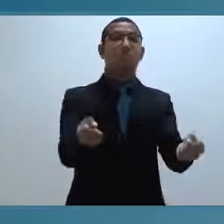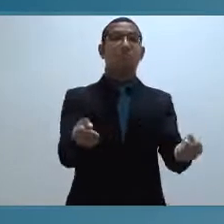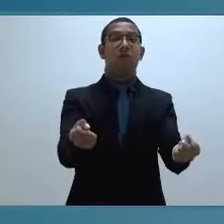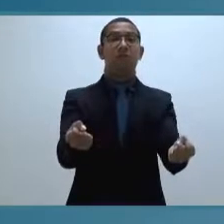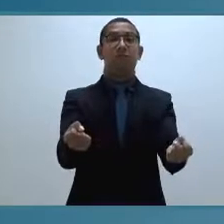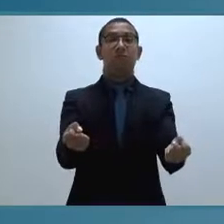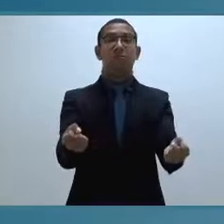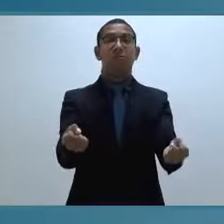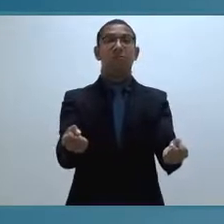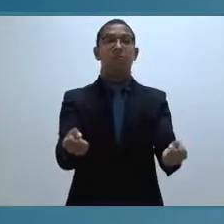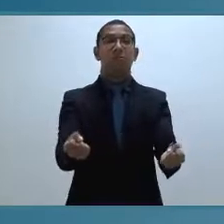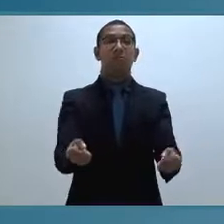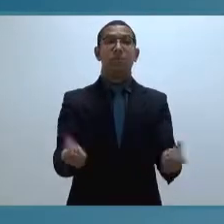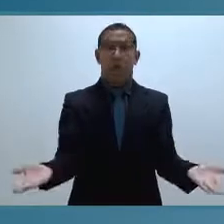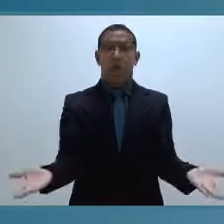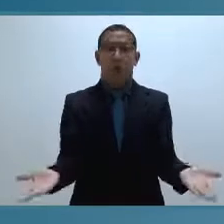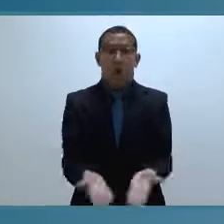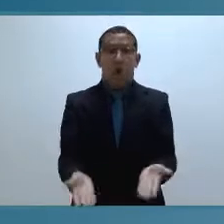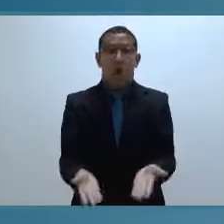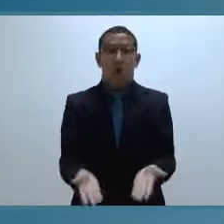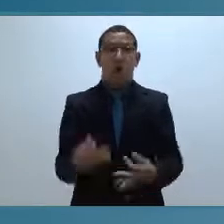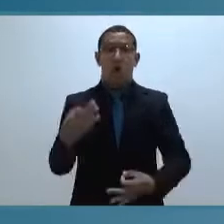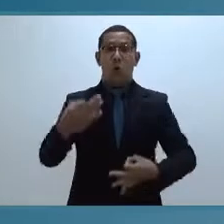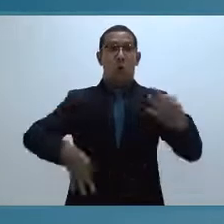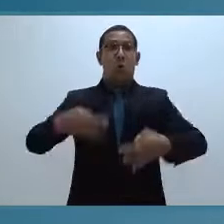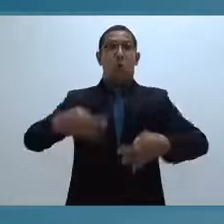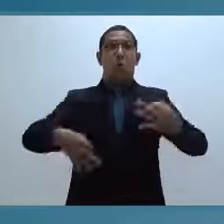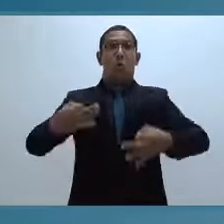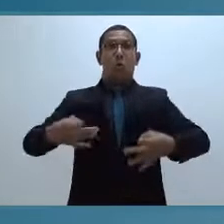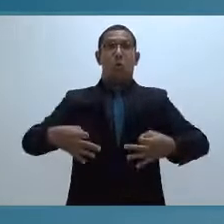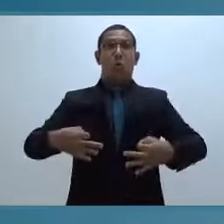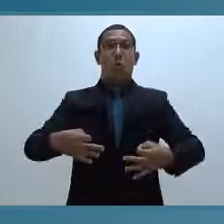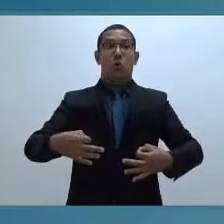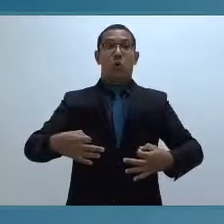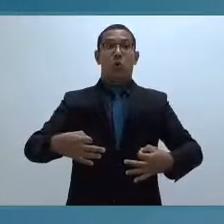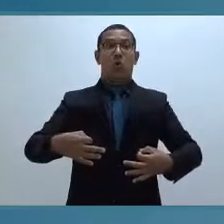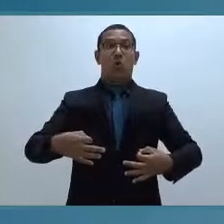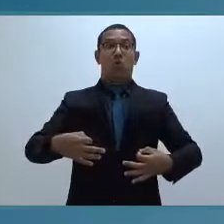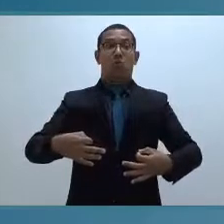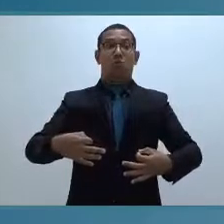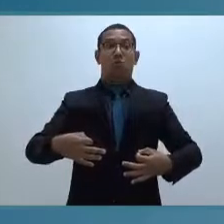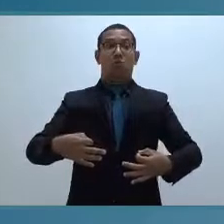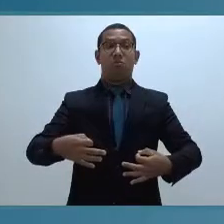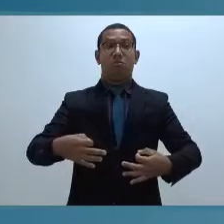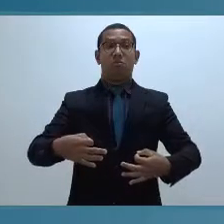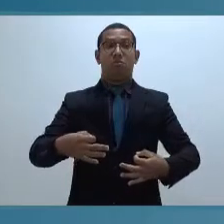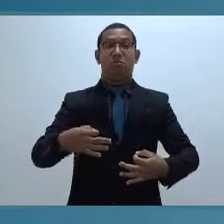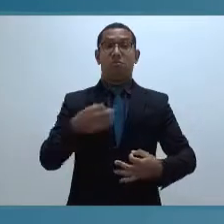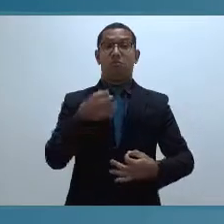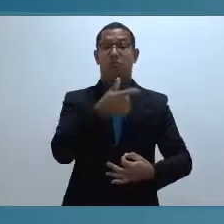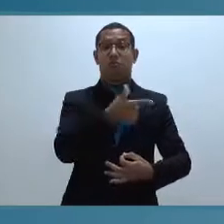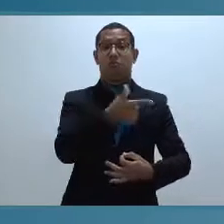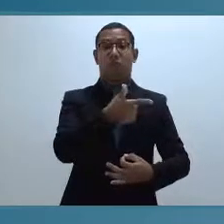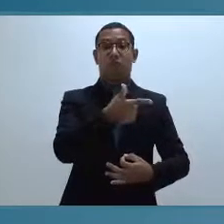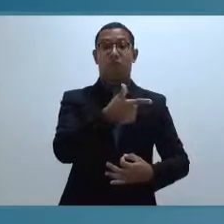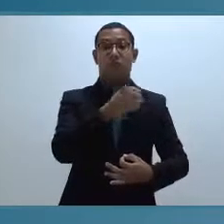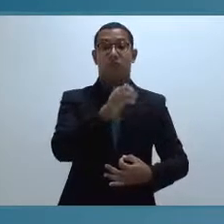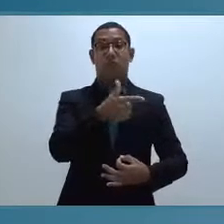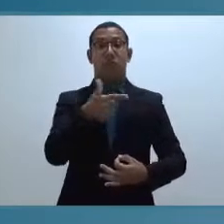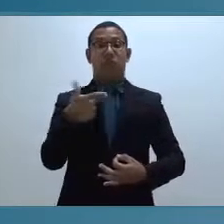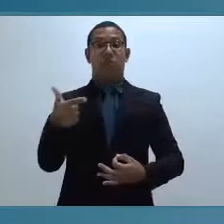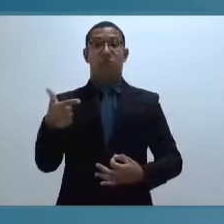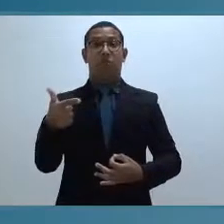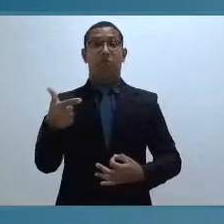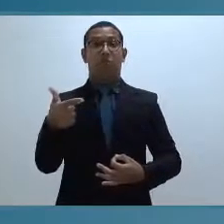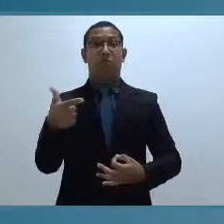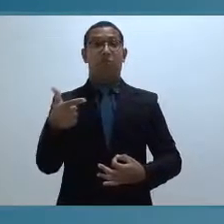manifestam. Agora julgamos sob a égide da resolução número 22/2017. Eu não sei, a corregedora que apresentou a